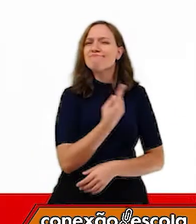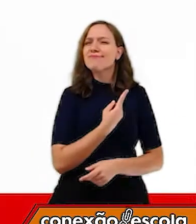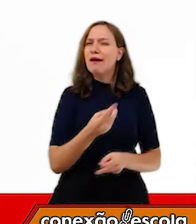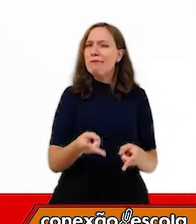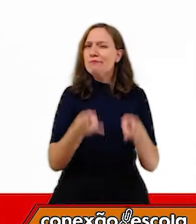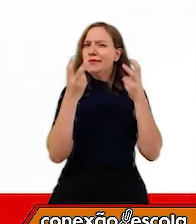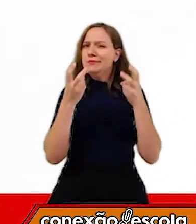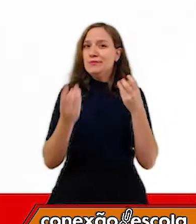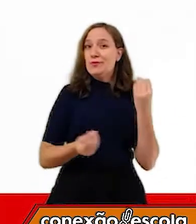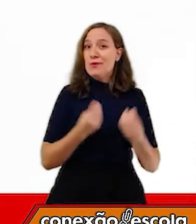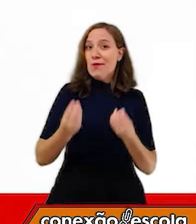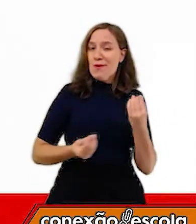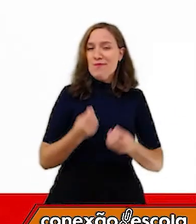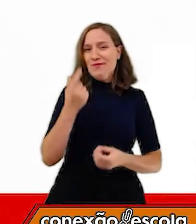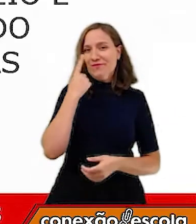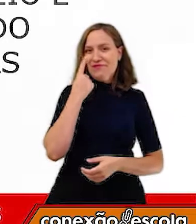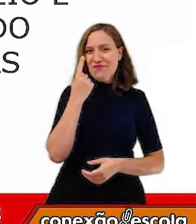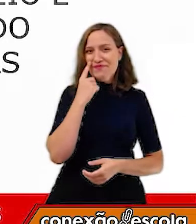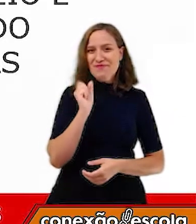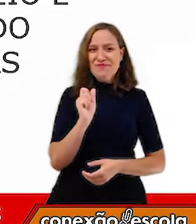descobrir como fazer, ok?